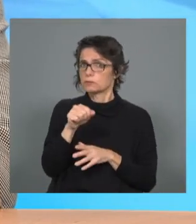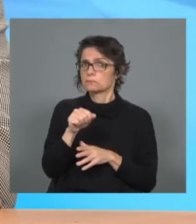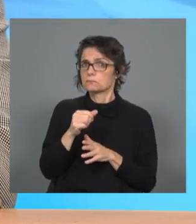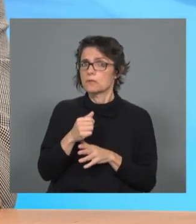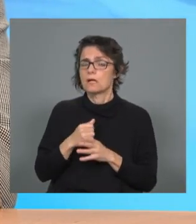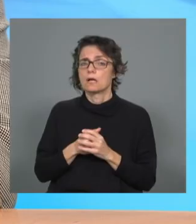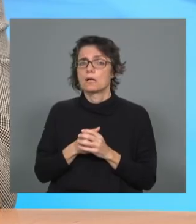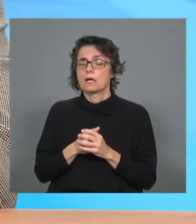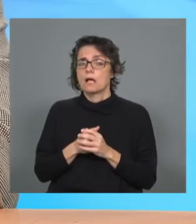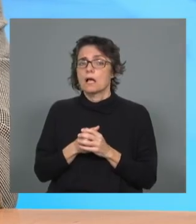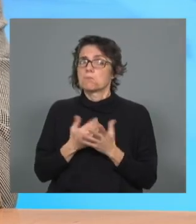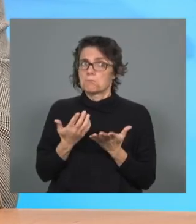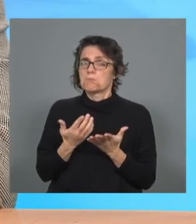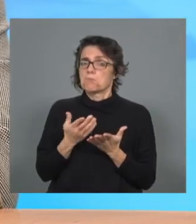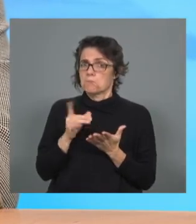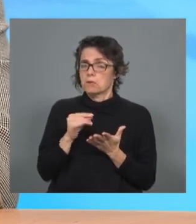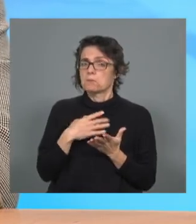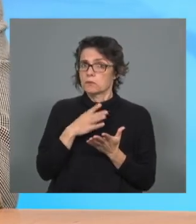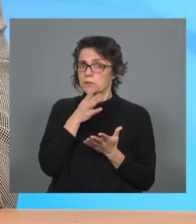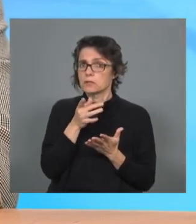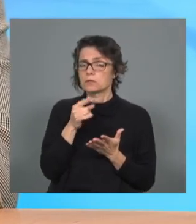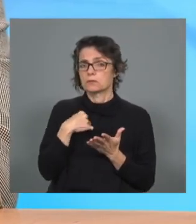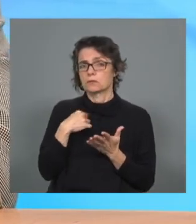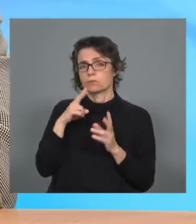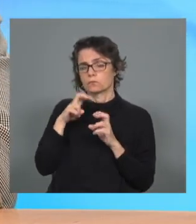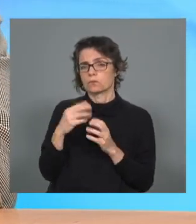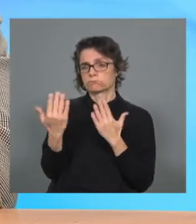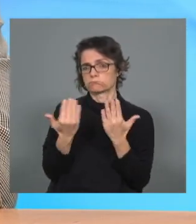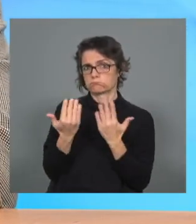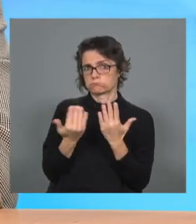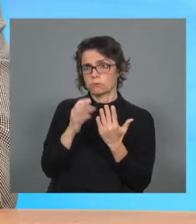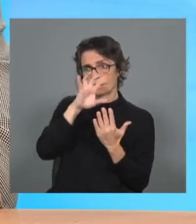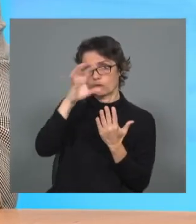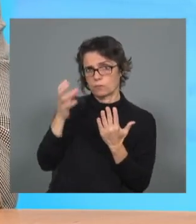que eu faço análises comparativas, sobretudo dos países de